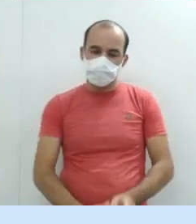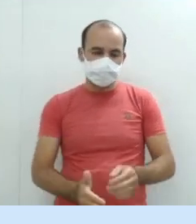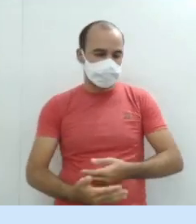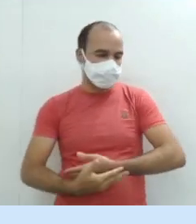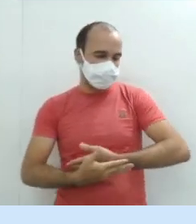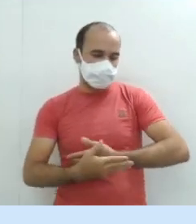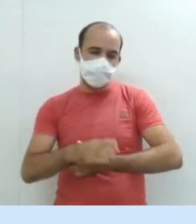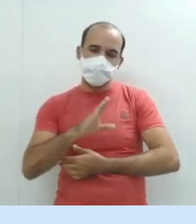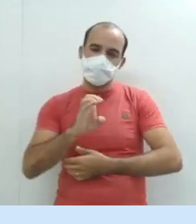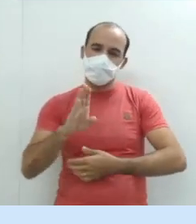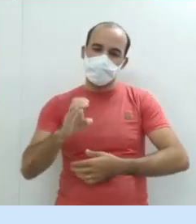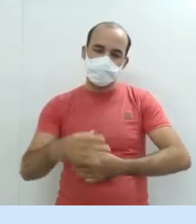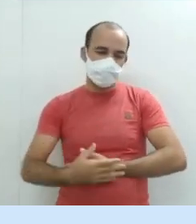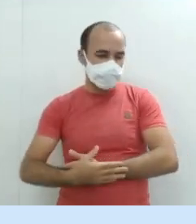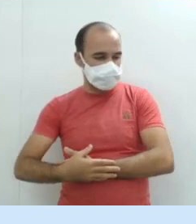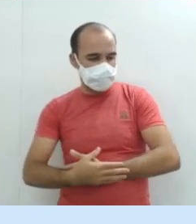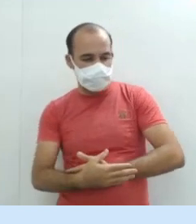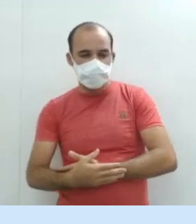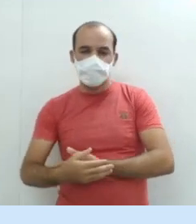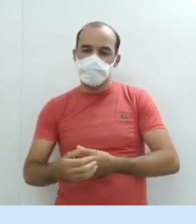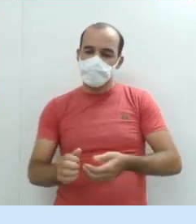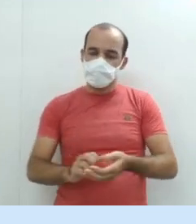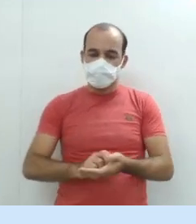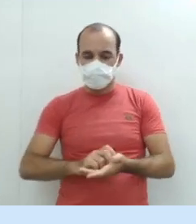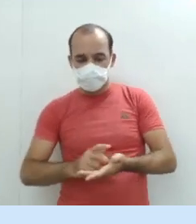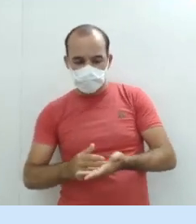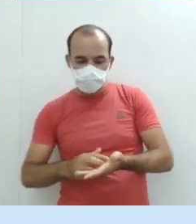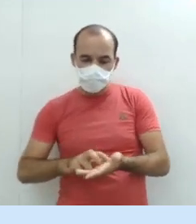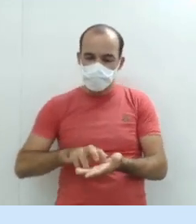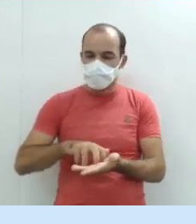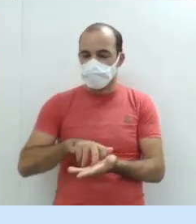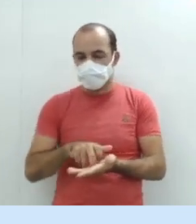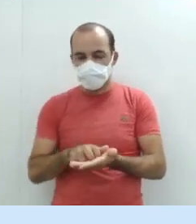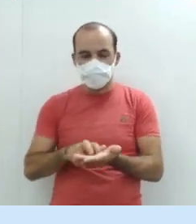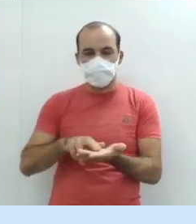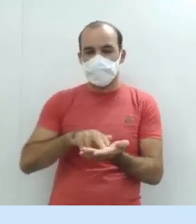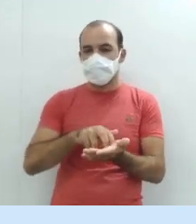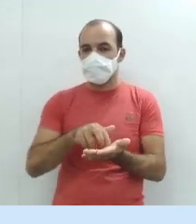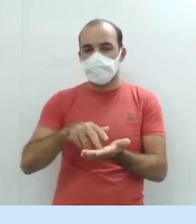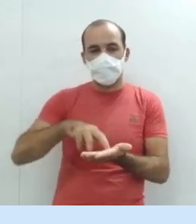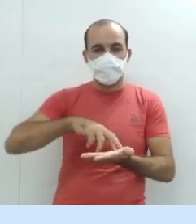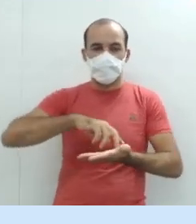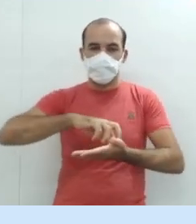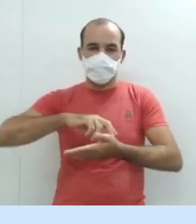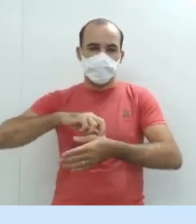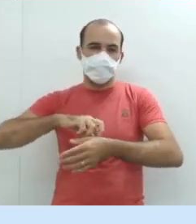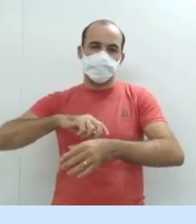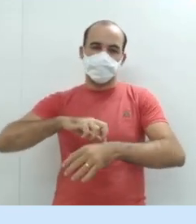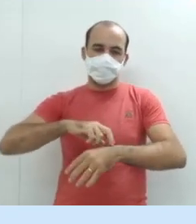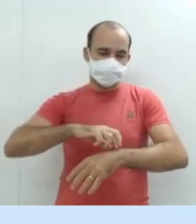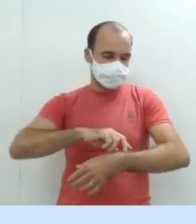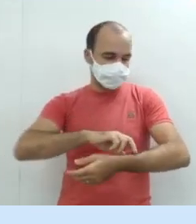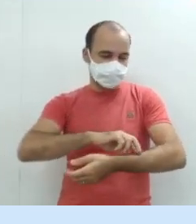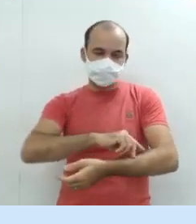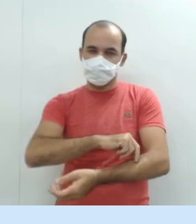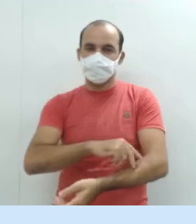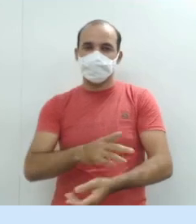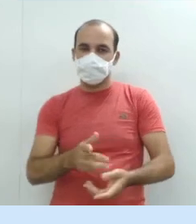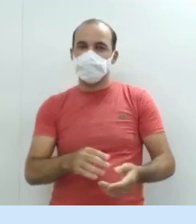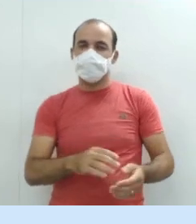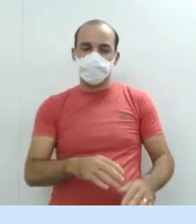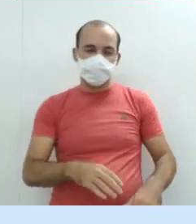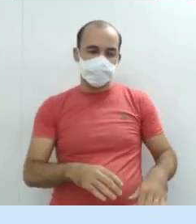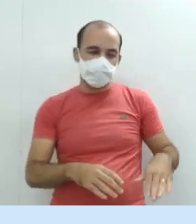depois passar aí a engatear, ele começa num processo de dependência dos pais, não